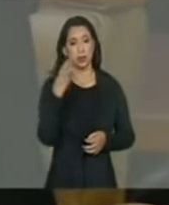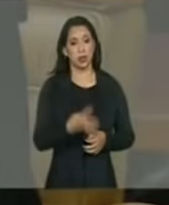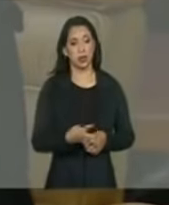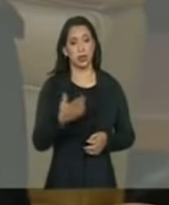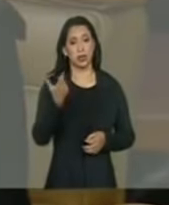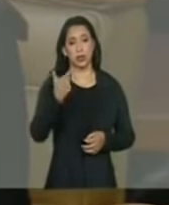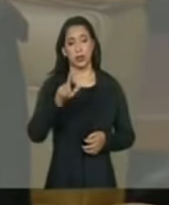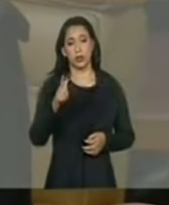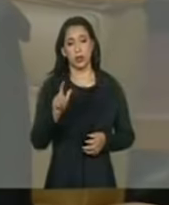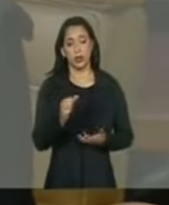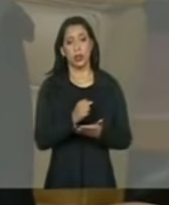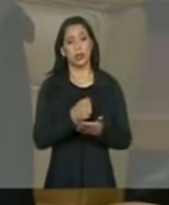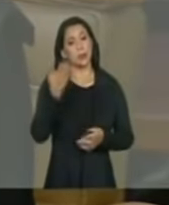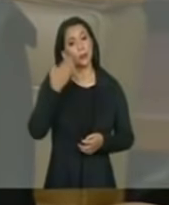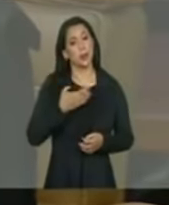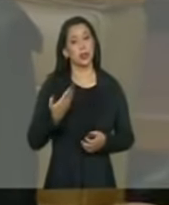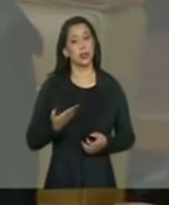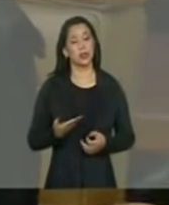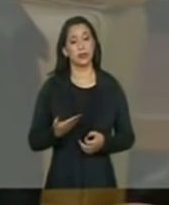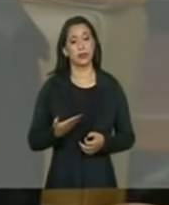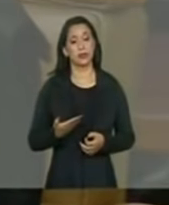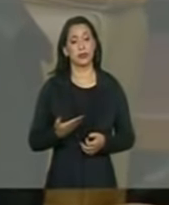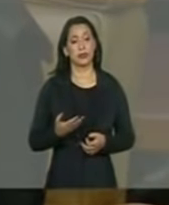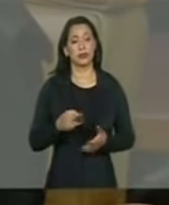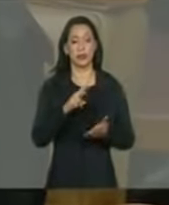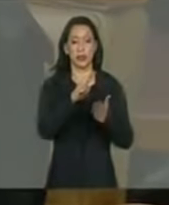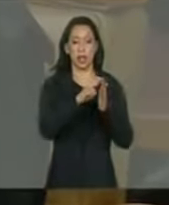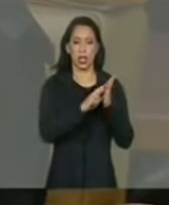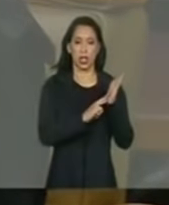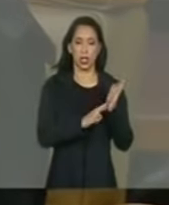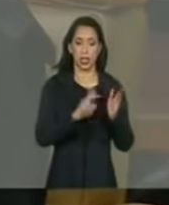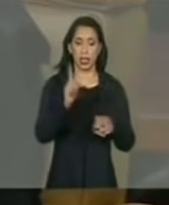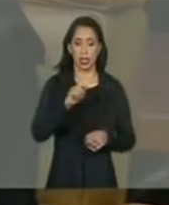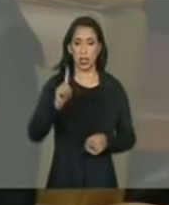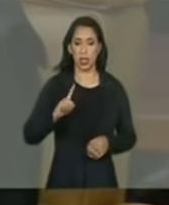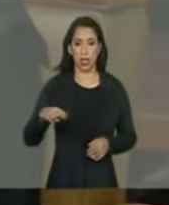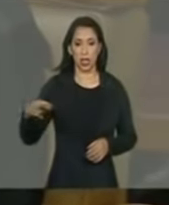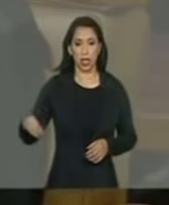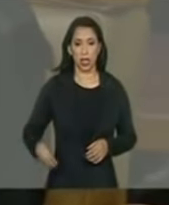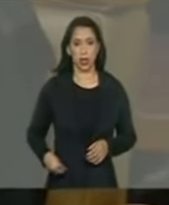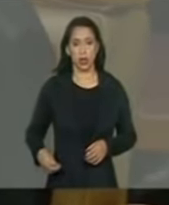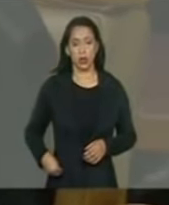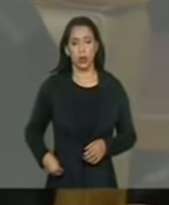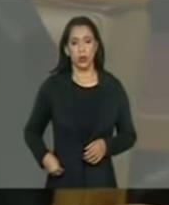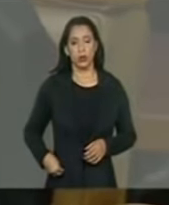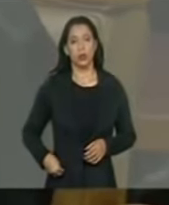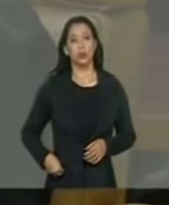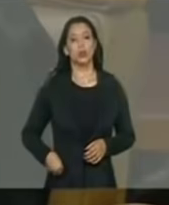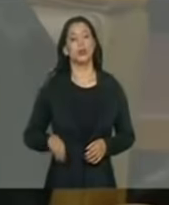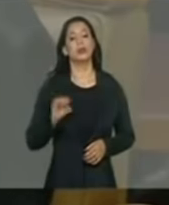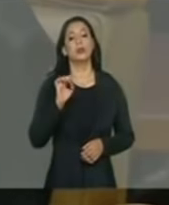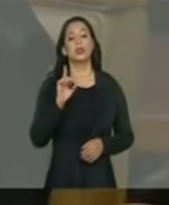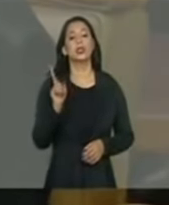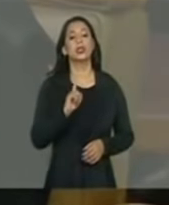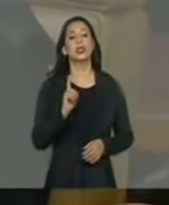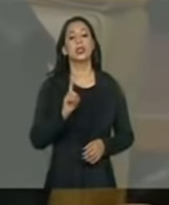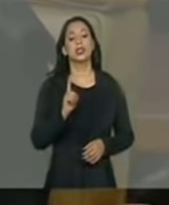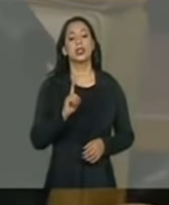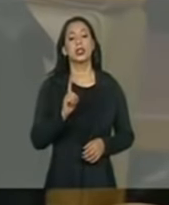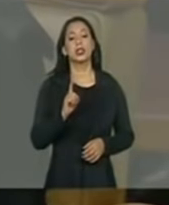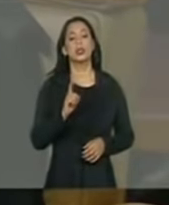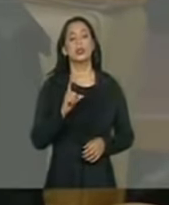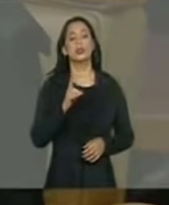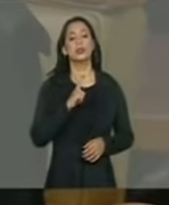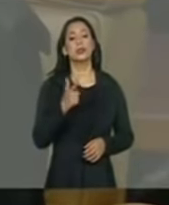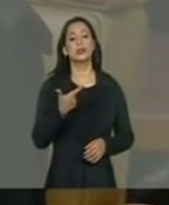substancial da prova a regra da não culpabilidade não obstante o seu relevo não afetou